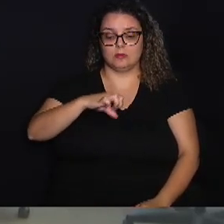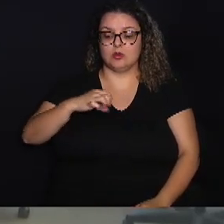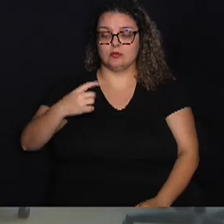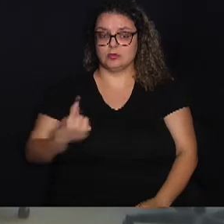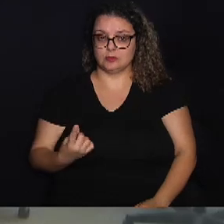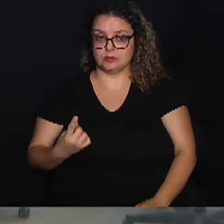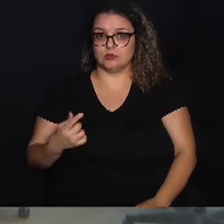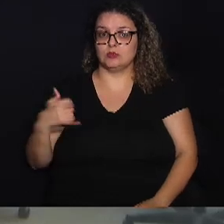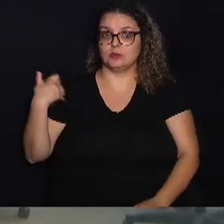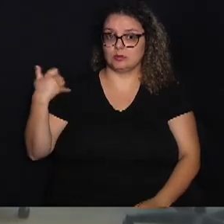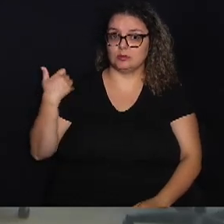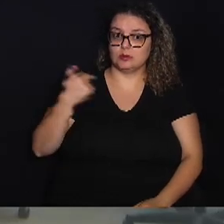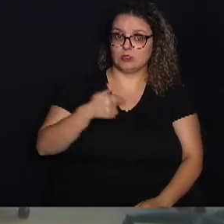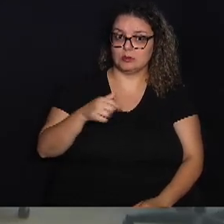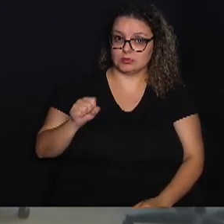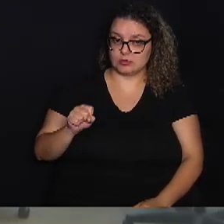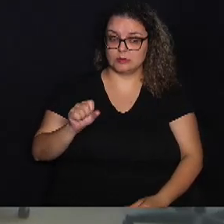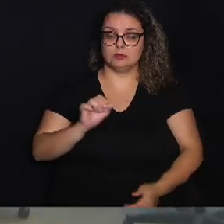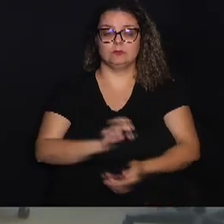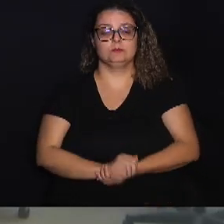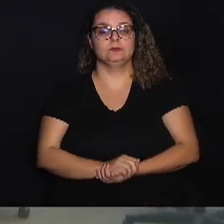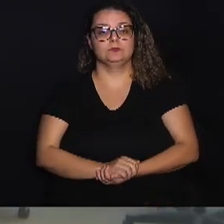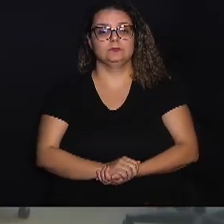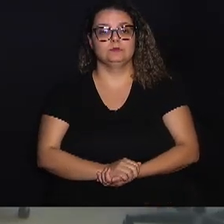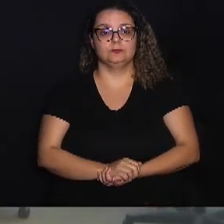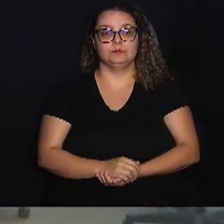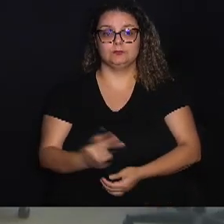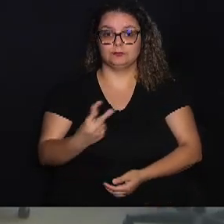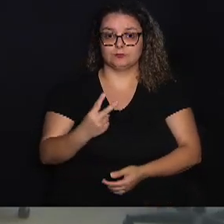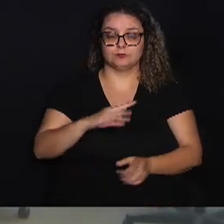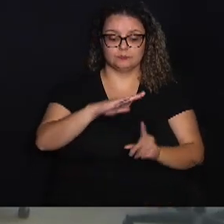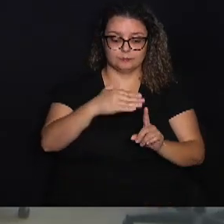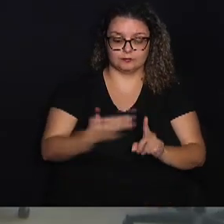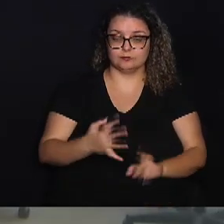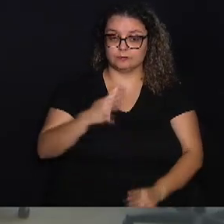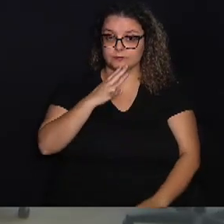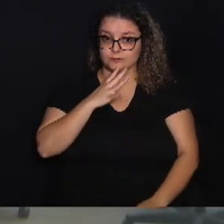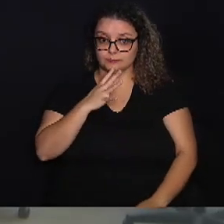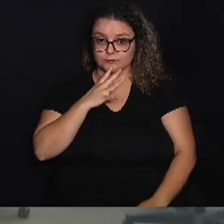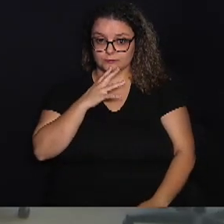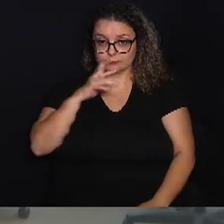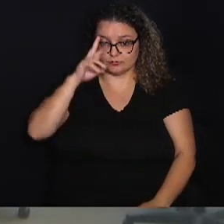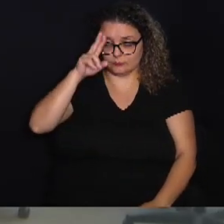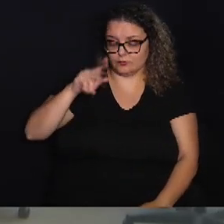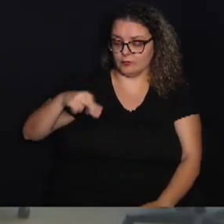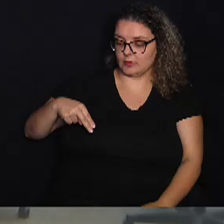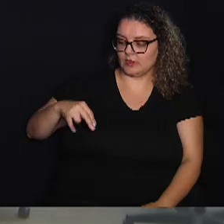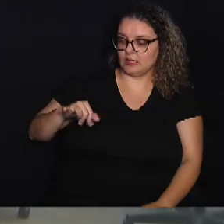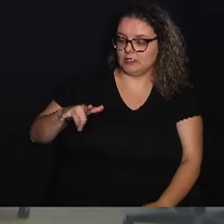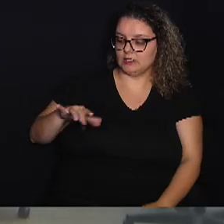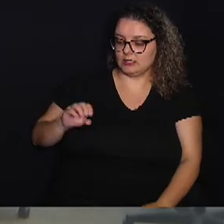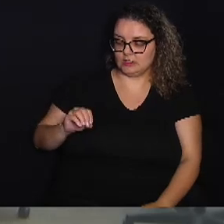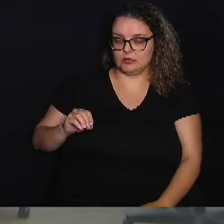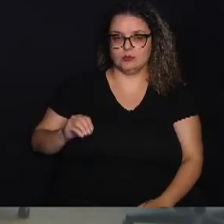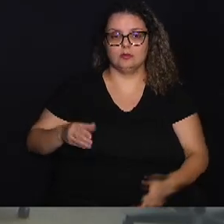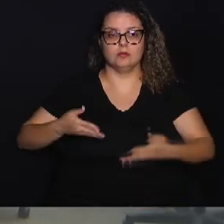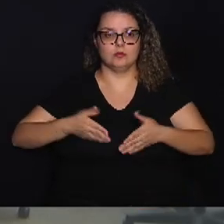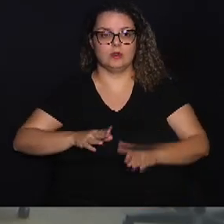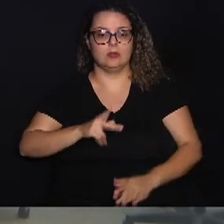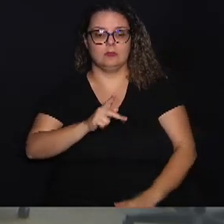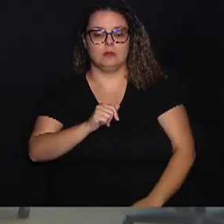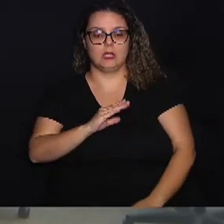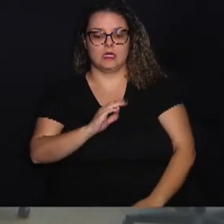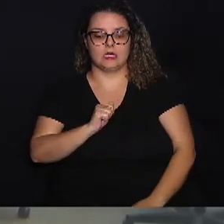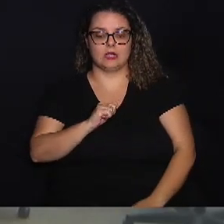aos 78 anos o segundo homenageado era conhecido como seu Nilo e natural de Pacaembu se